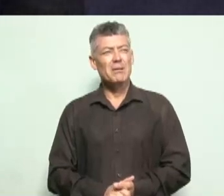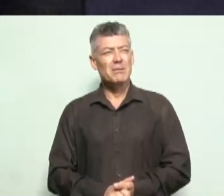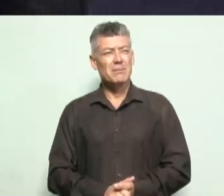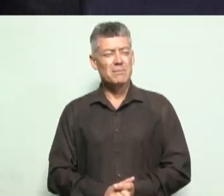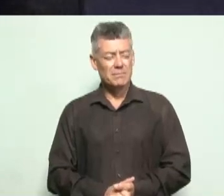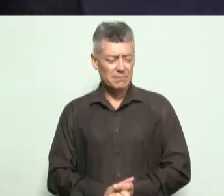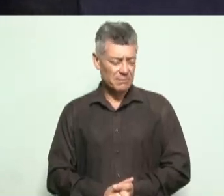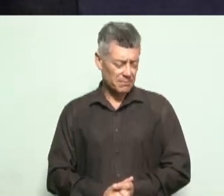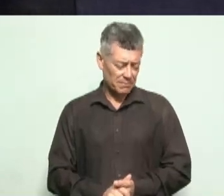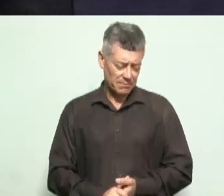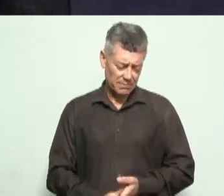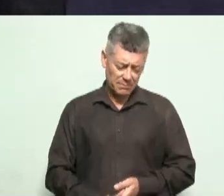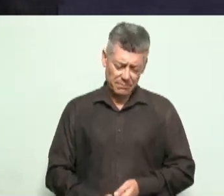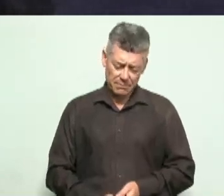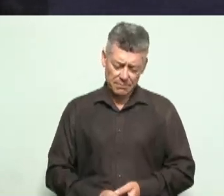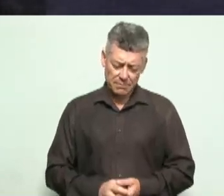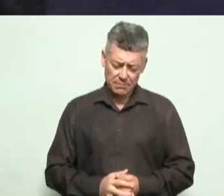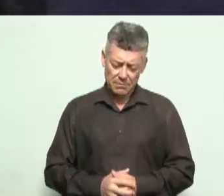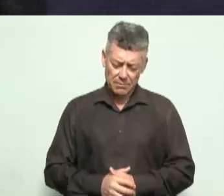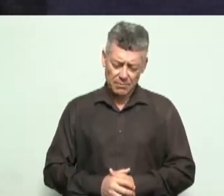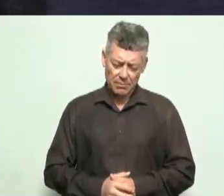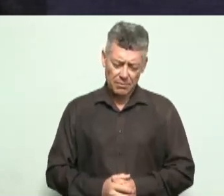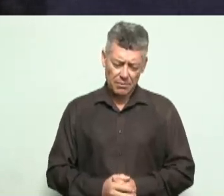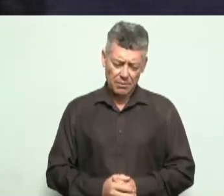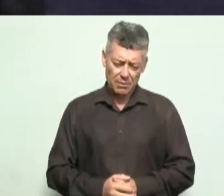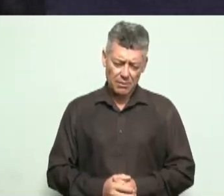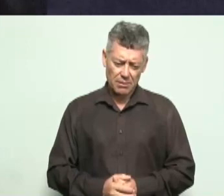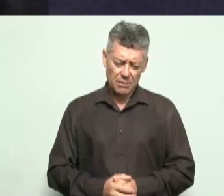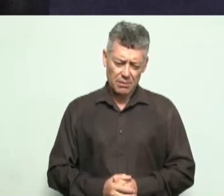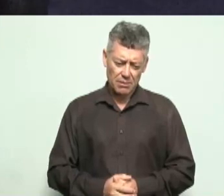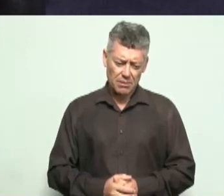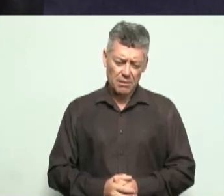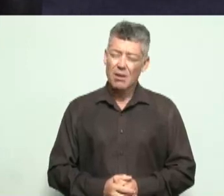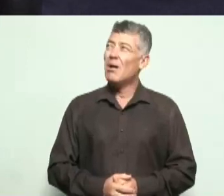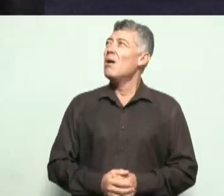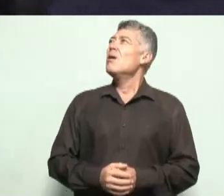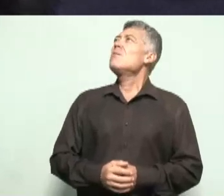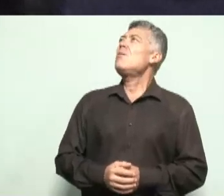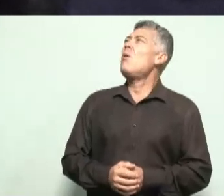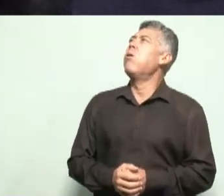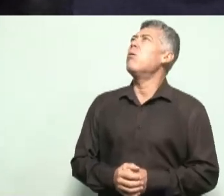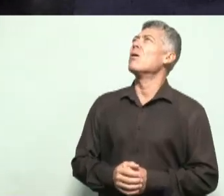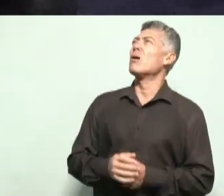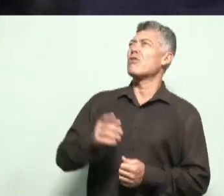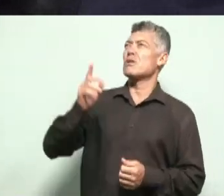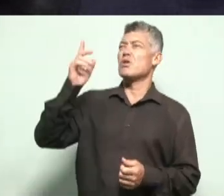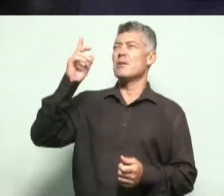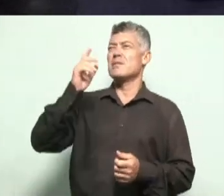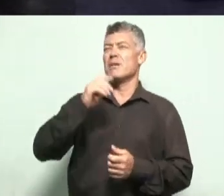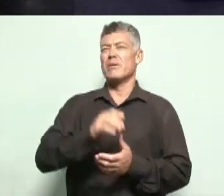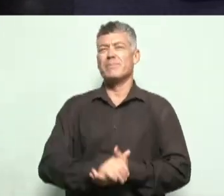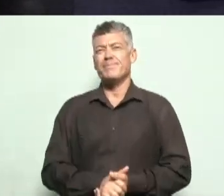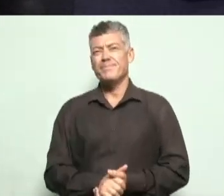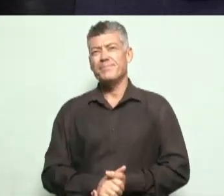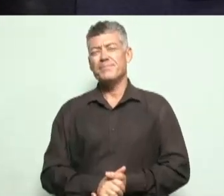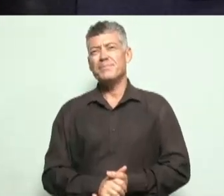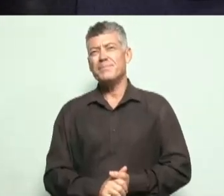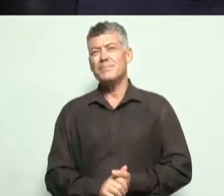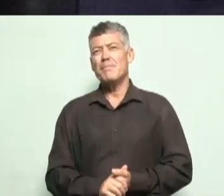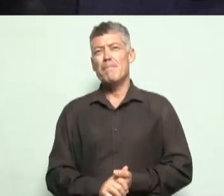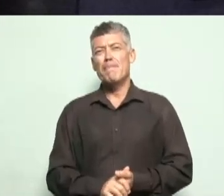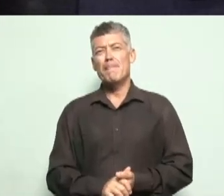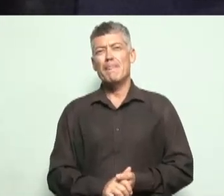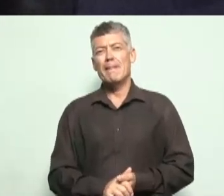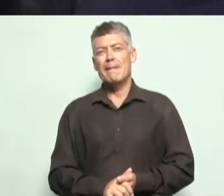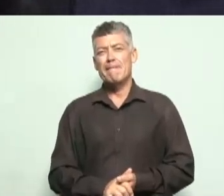sessão legislativa da 19ª legislatura, de acordo com o artigo 115, parcial, pequeno expediente. Antes, porém, eu gostaria